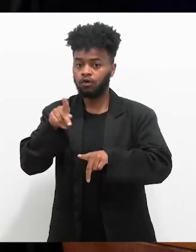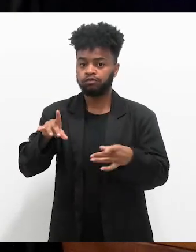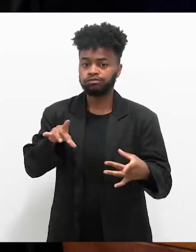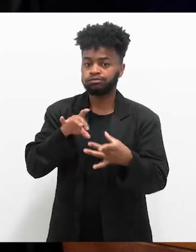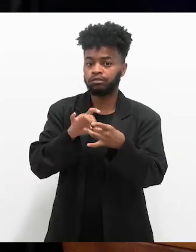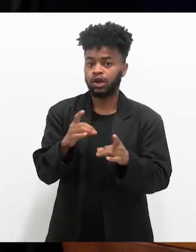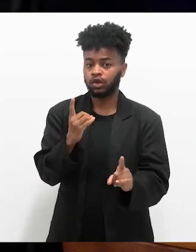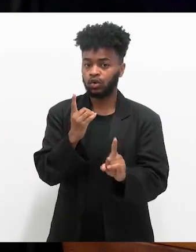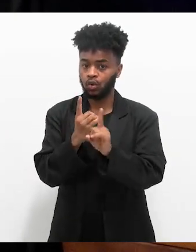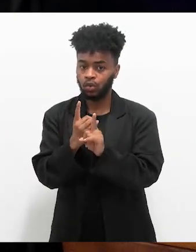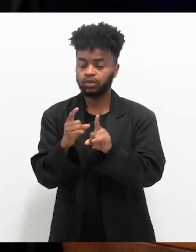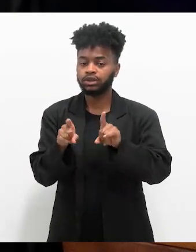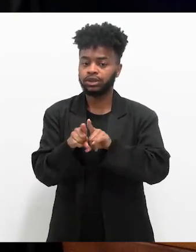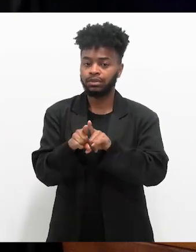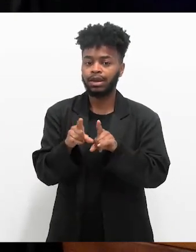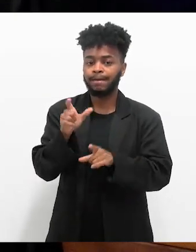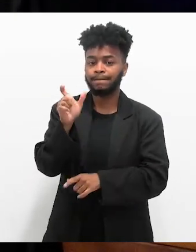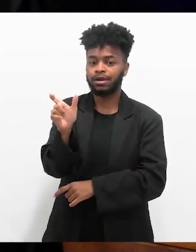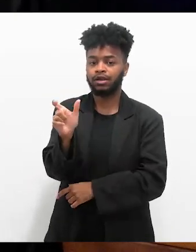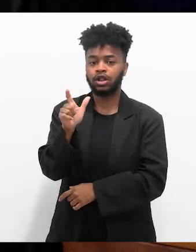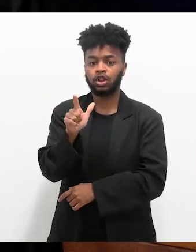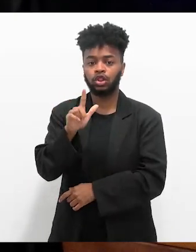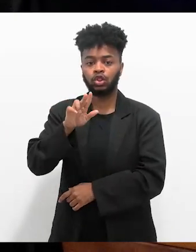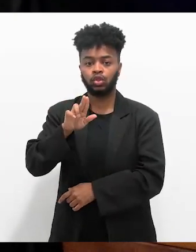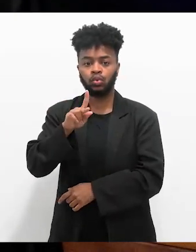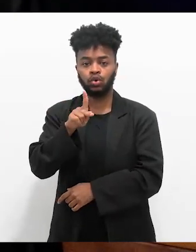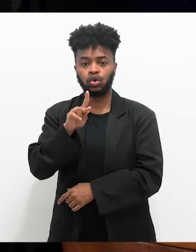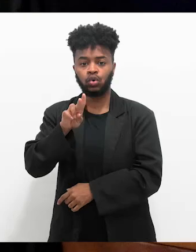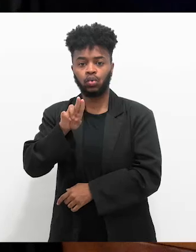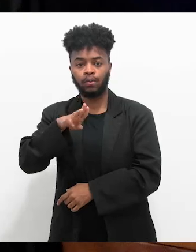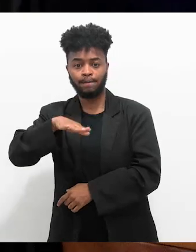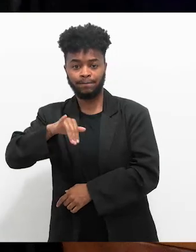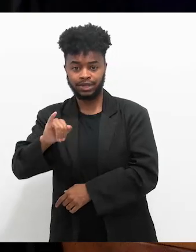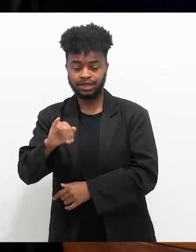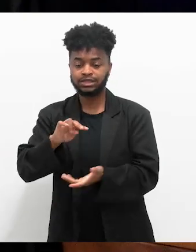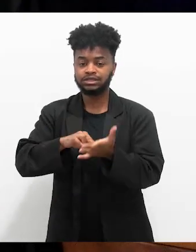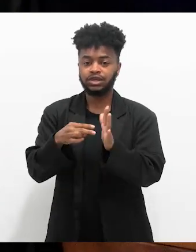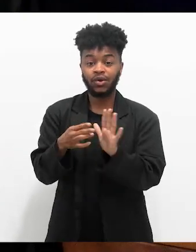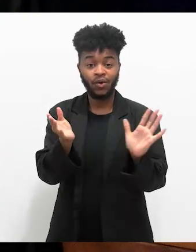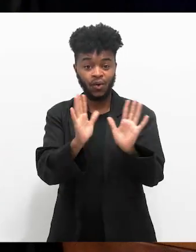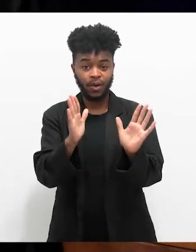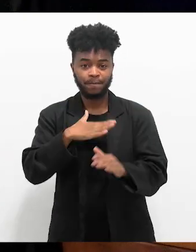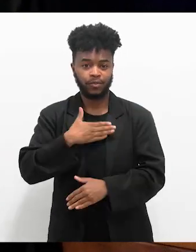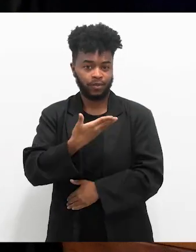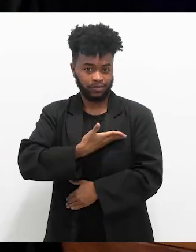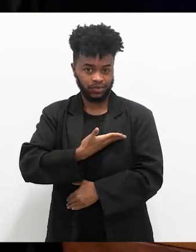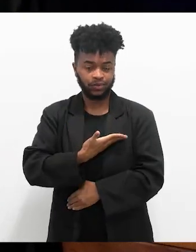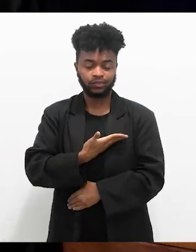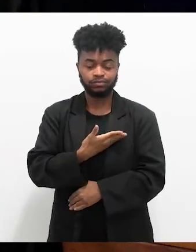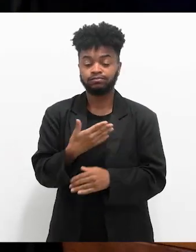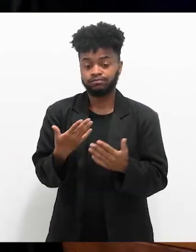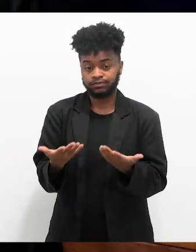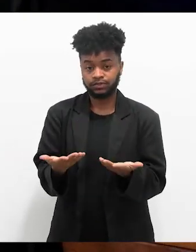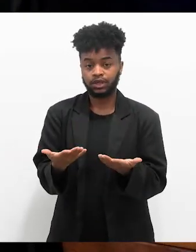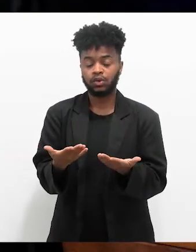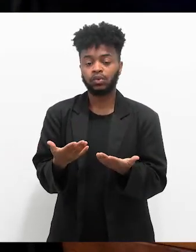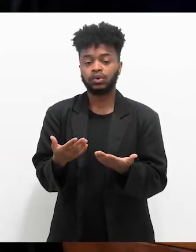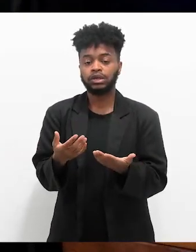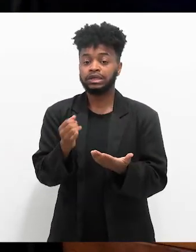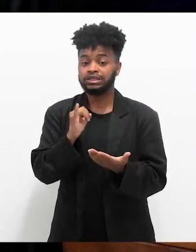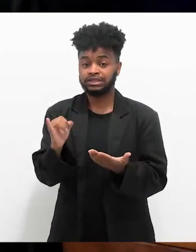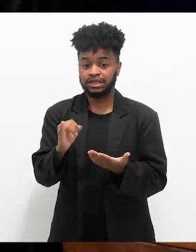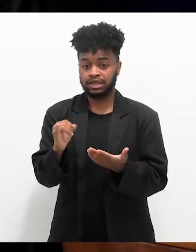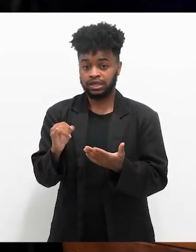levar essa palavra Lucumi, que seria como olá, meu amigo, tudo bem, meu amigo, oi, meu amigo, ou seja, quando eles saíam da sua